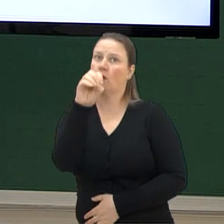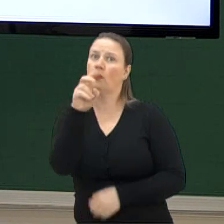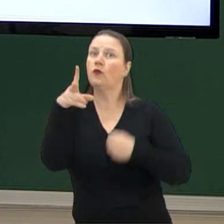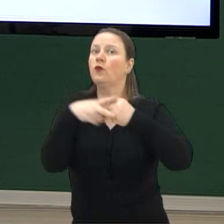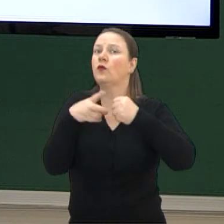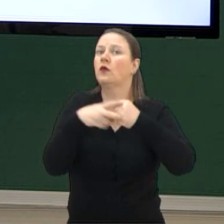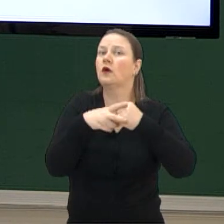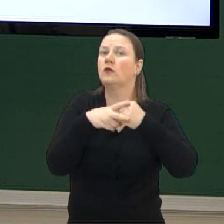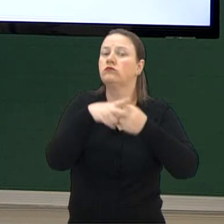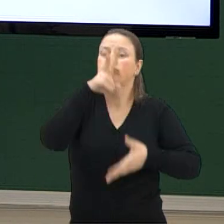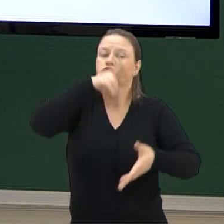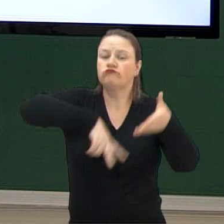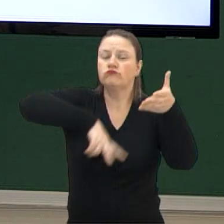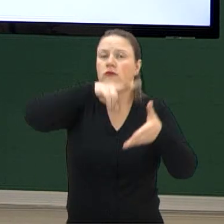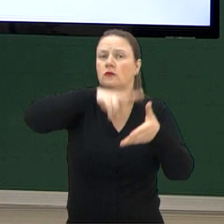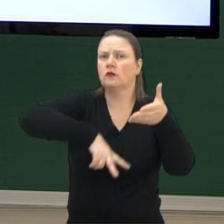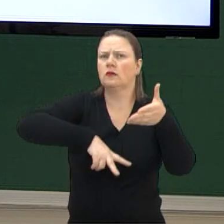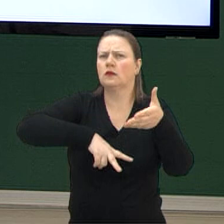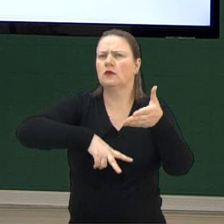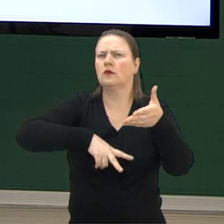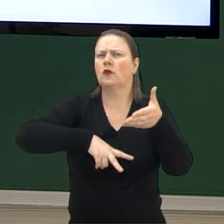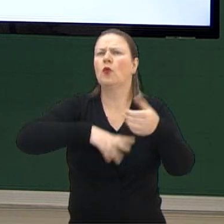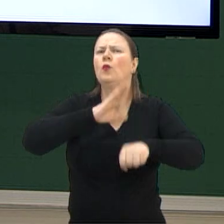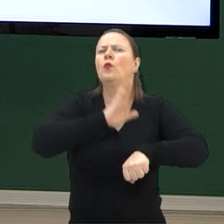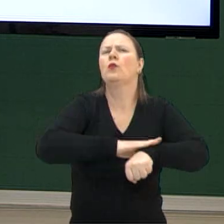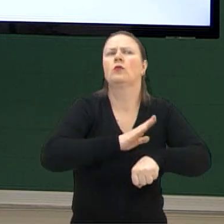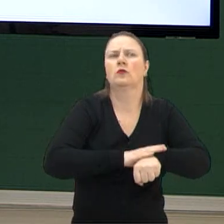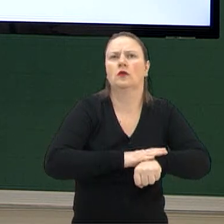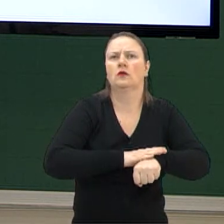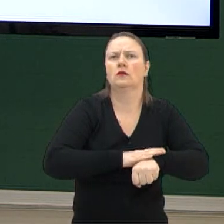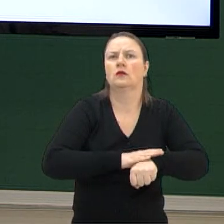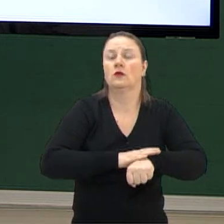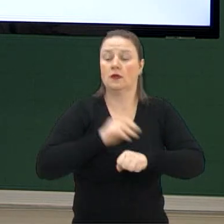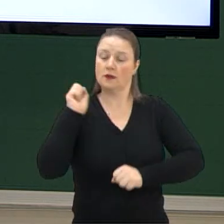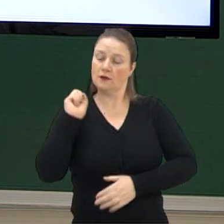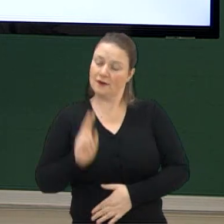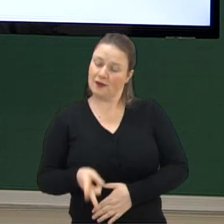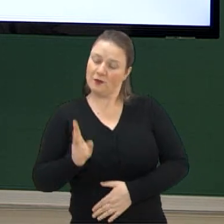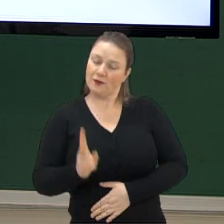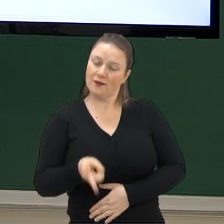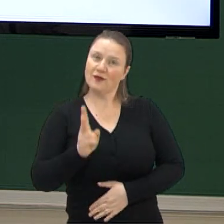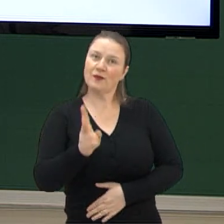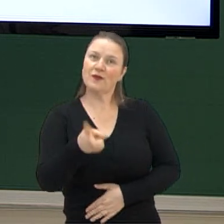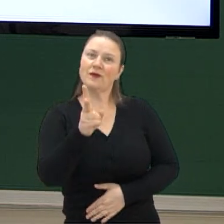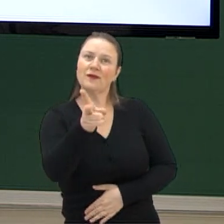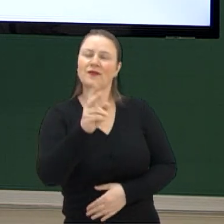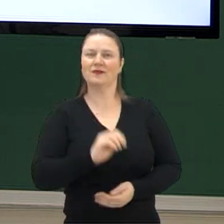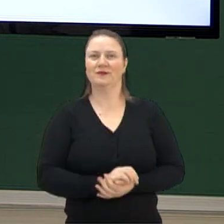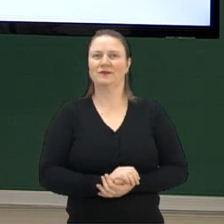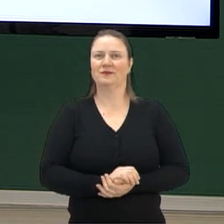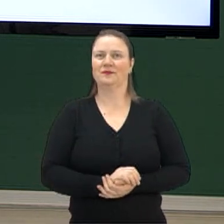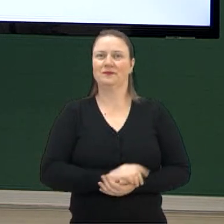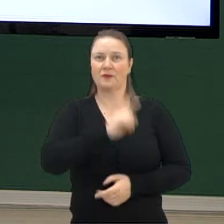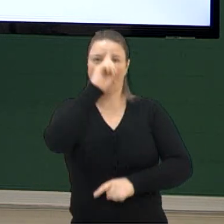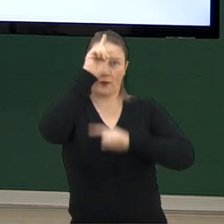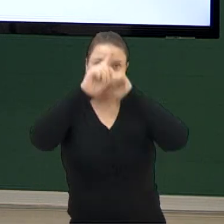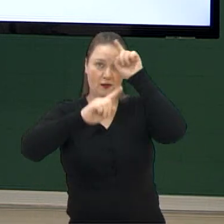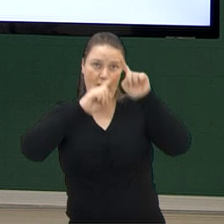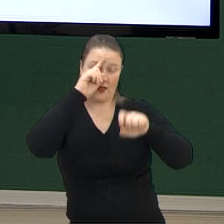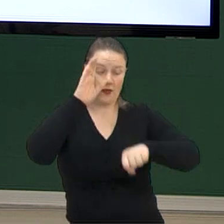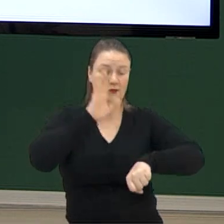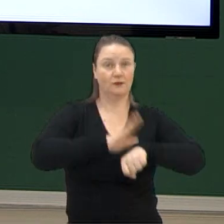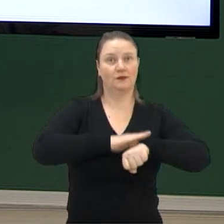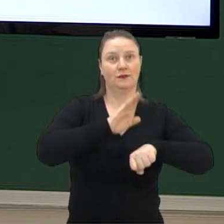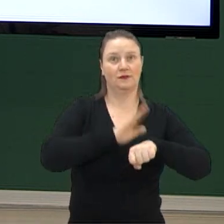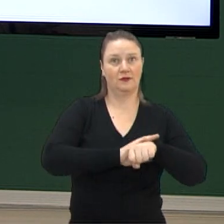em quais circunstâncias eu leio? Eu leio sempre. Eu trago uma ideia de tempo. Lembra